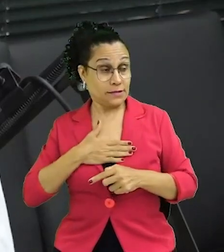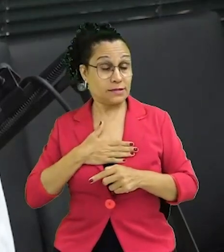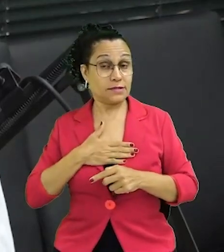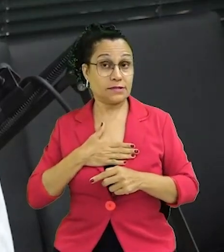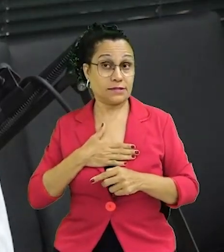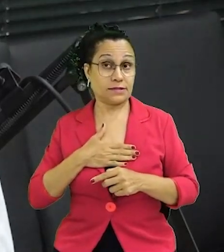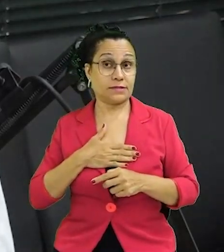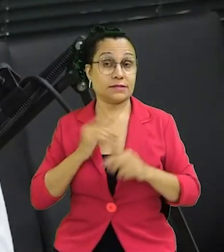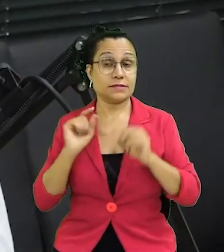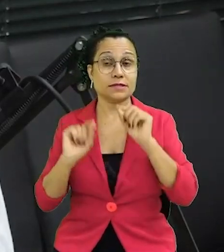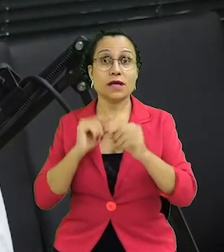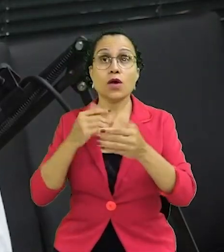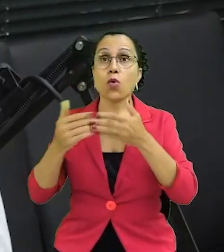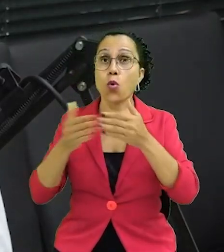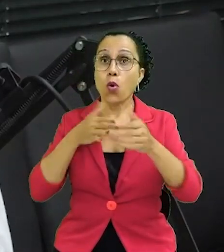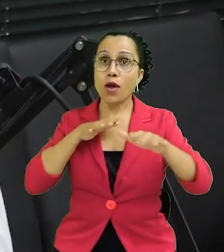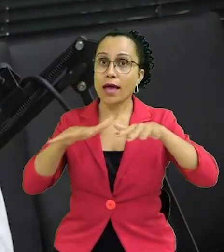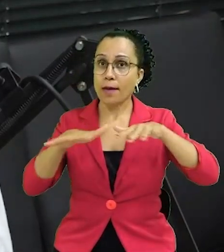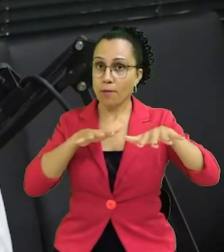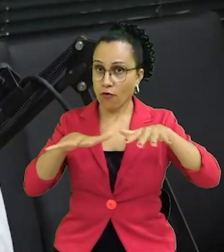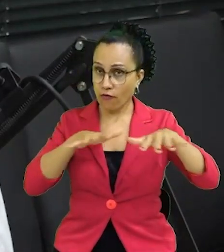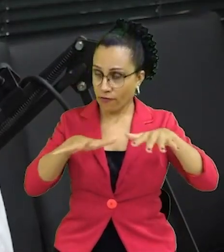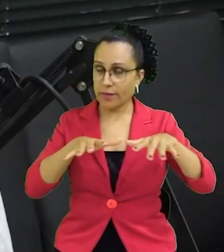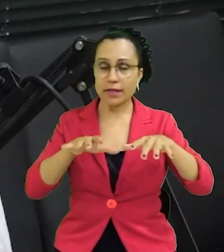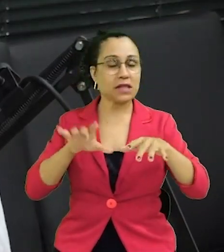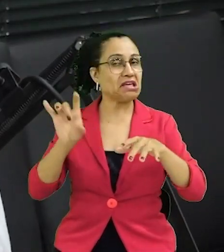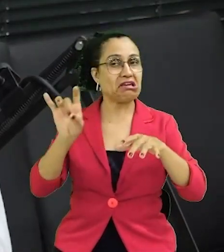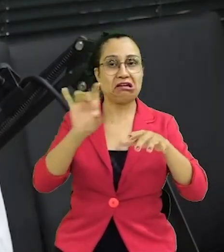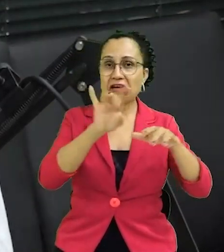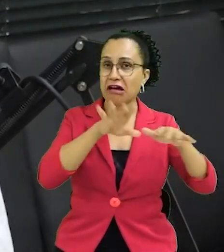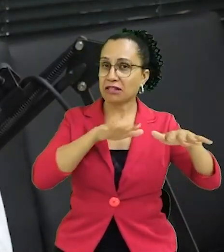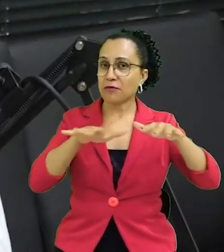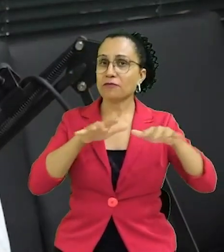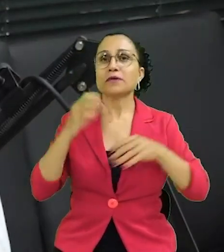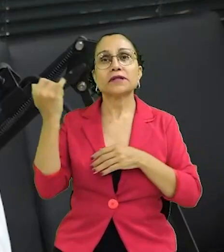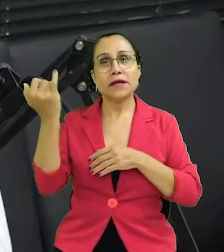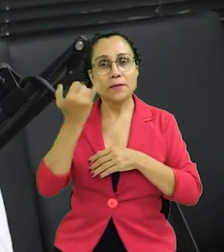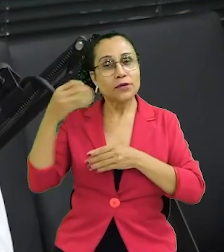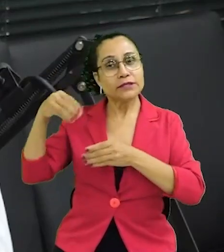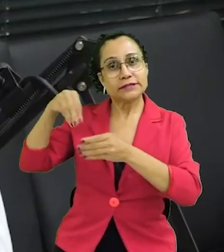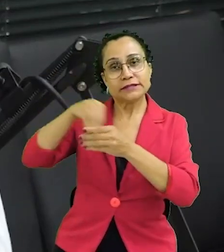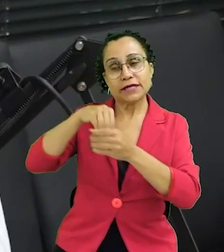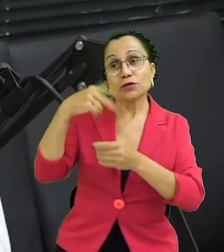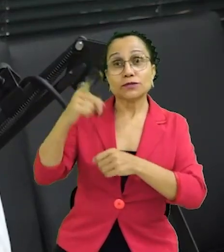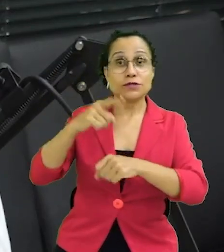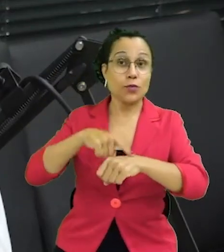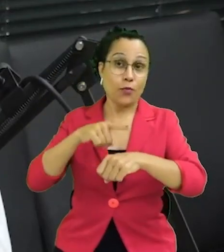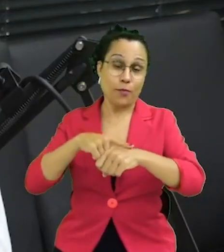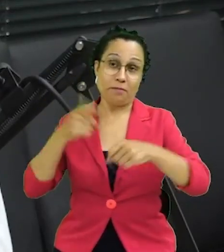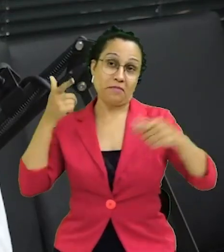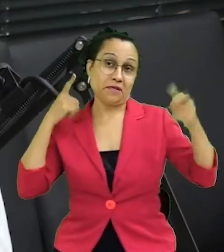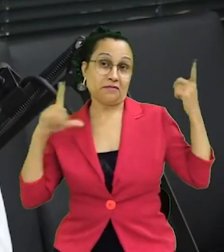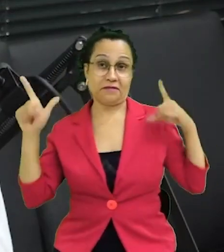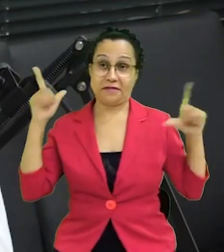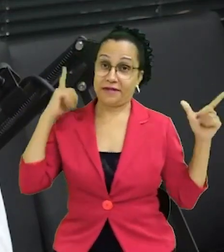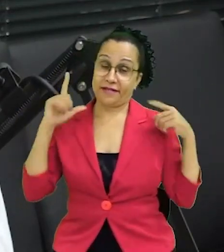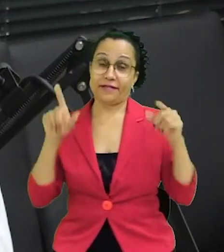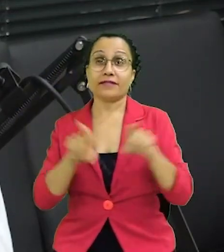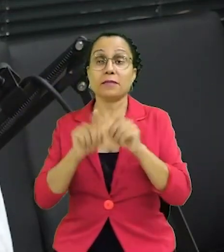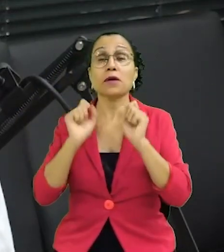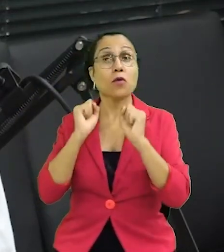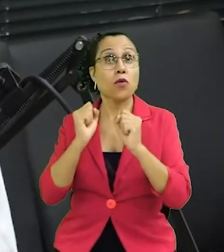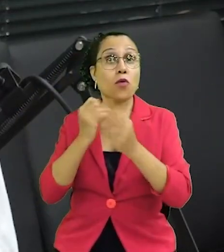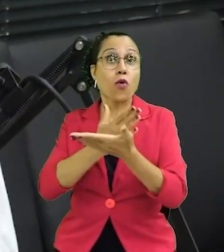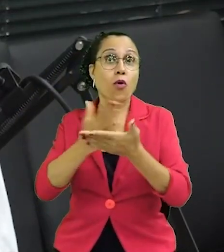exemplo, qualquer movimento conta, cada passo conta, que seja dentro do seu momento de lazer, você começa a se